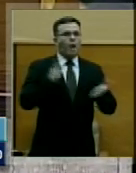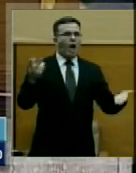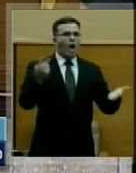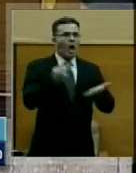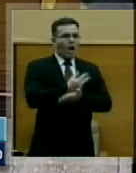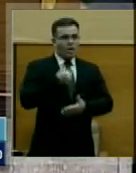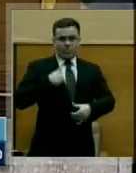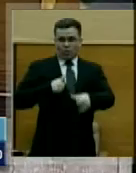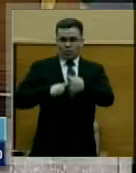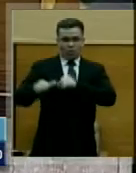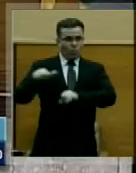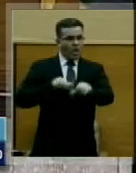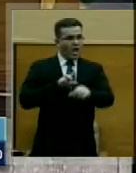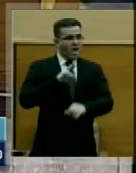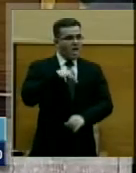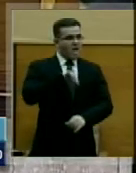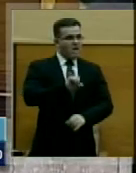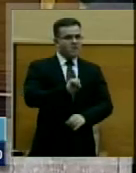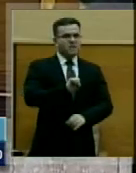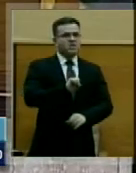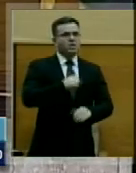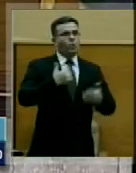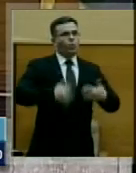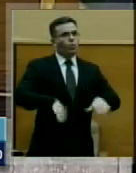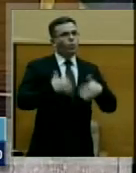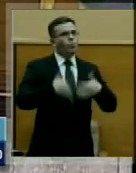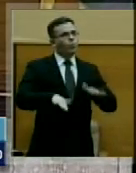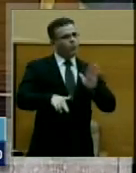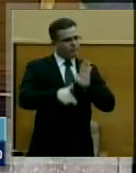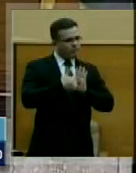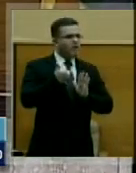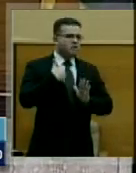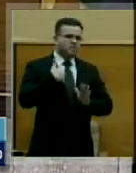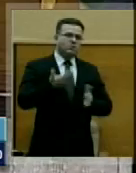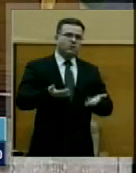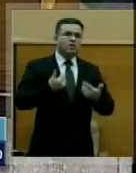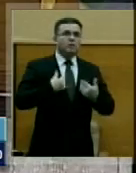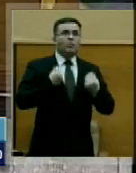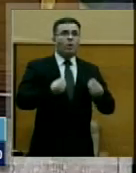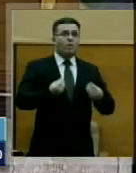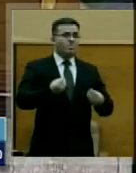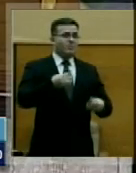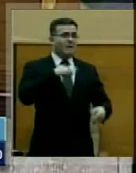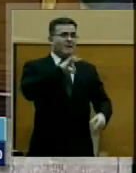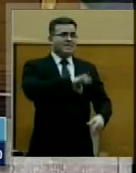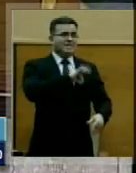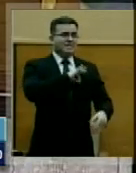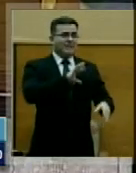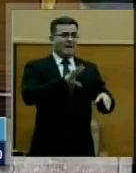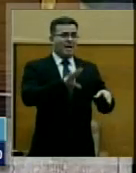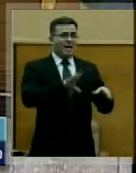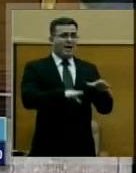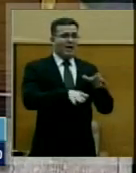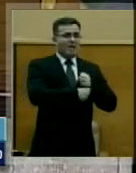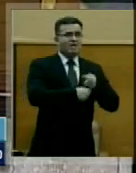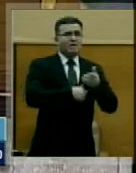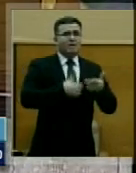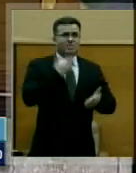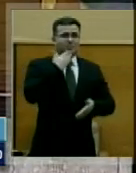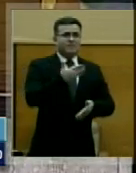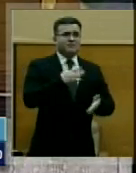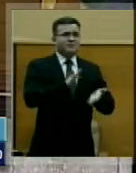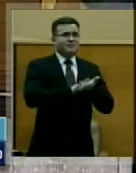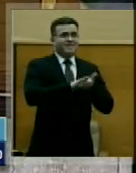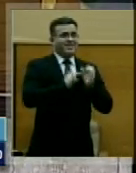transplante, essa complementação ia deixar de existir. E eu nunca fiz nenhum pedido a ele formalmente,